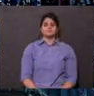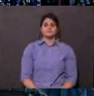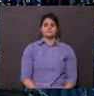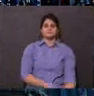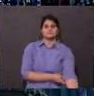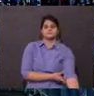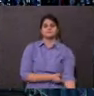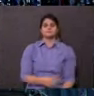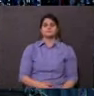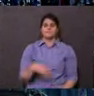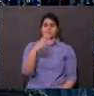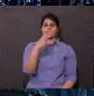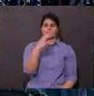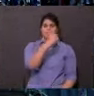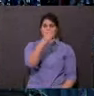Pax